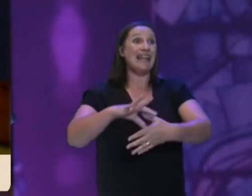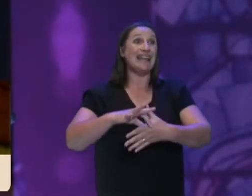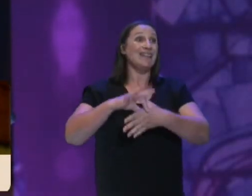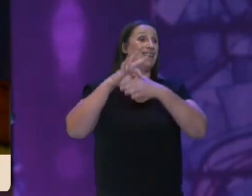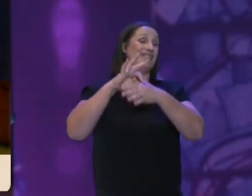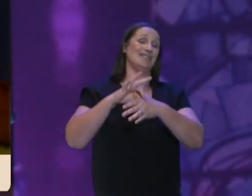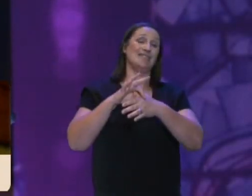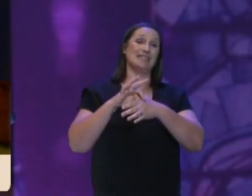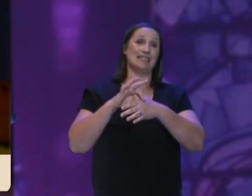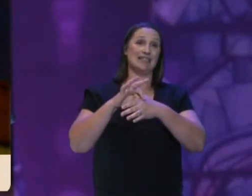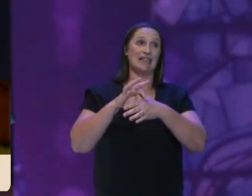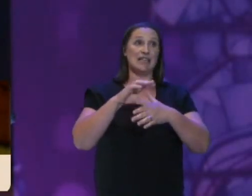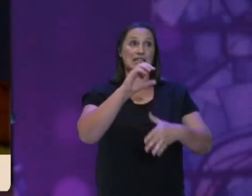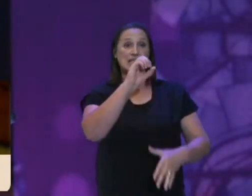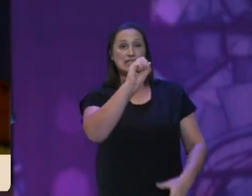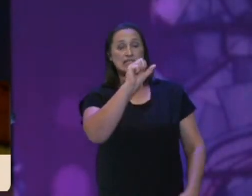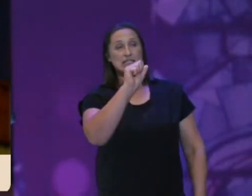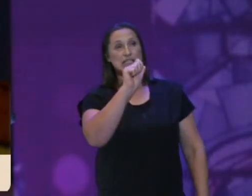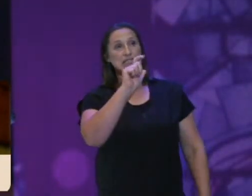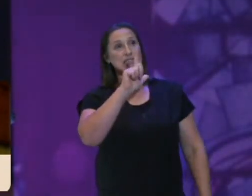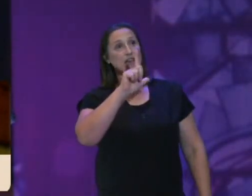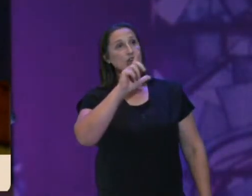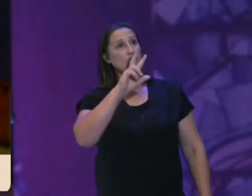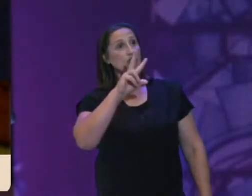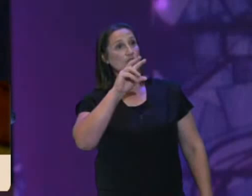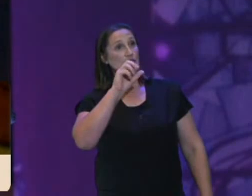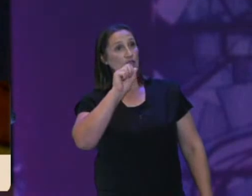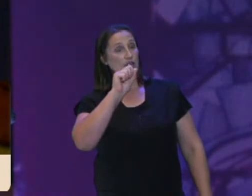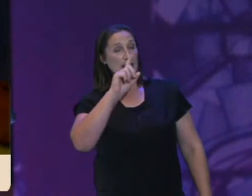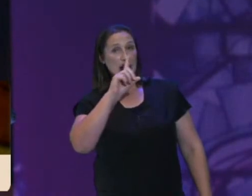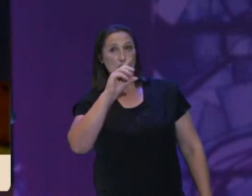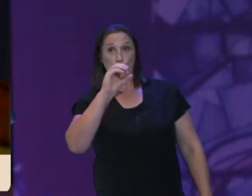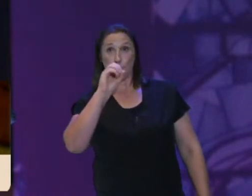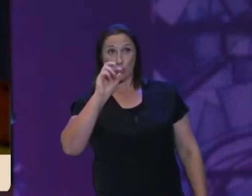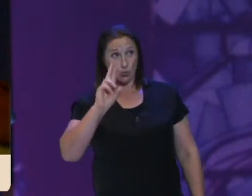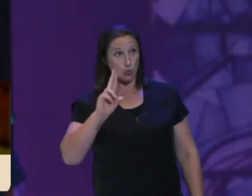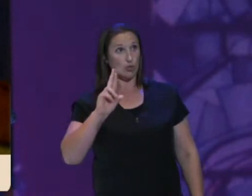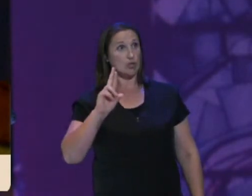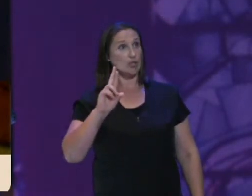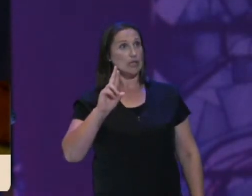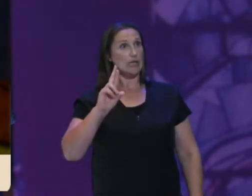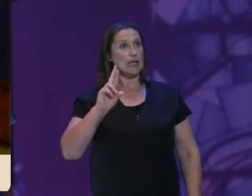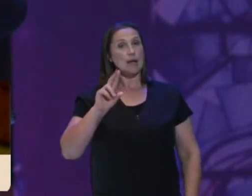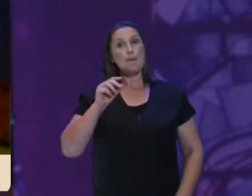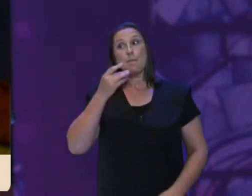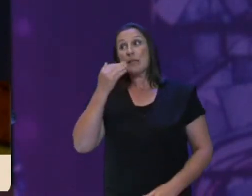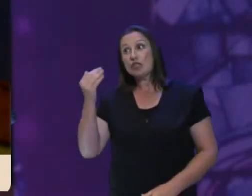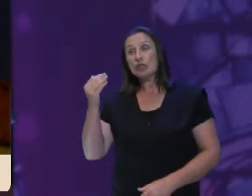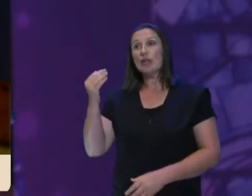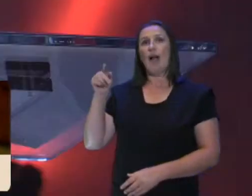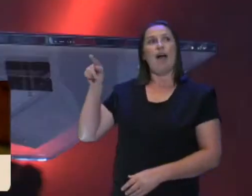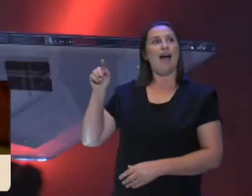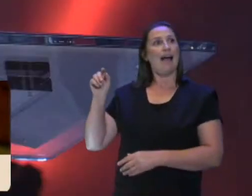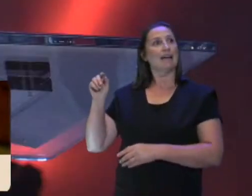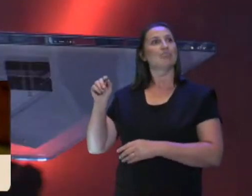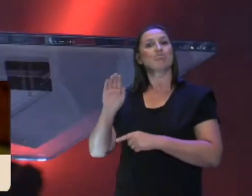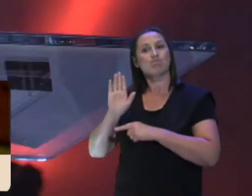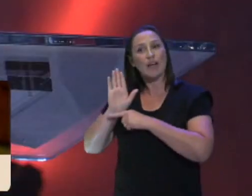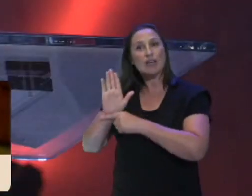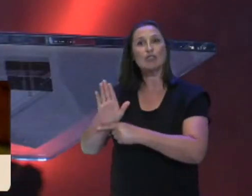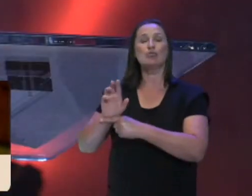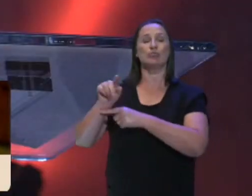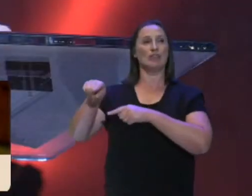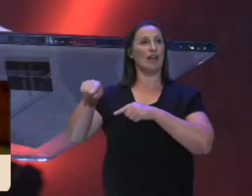momento, e nós estamos então negociando para que a igreja assuma numa cidadezinha vizinha, 12 quilômetros dali,